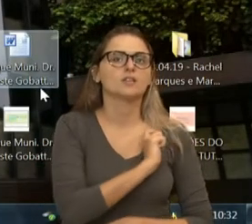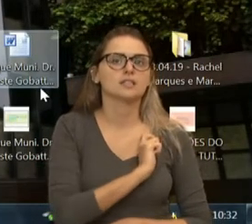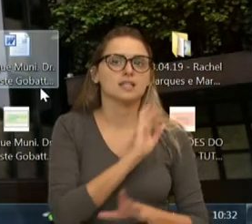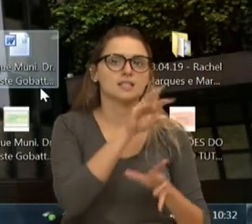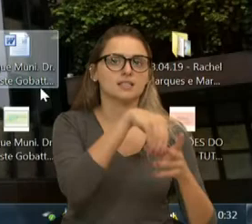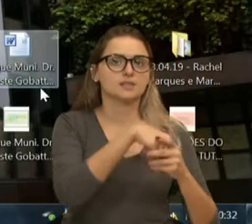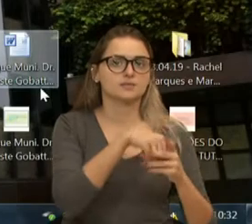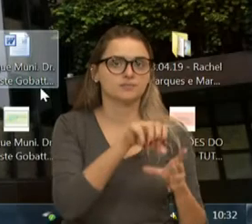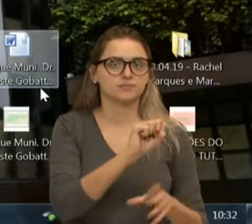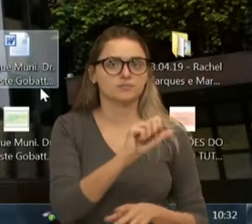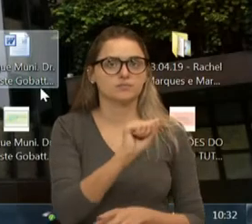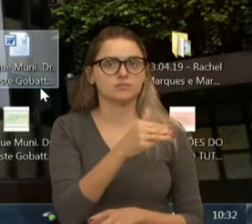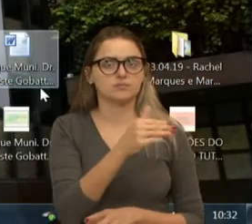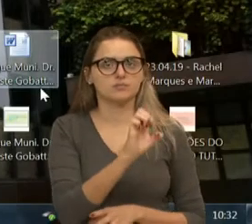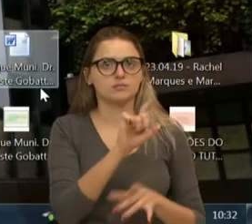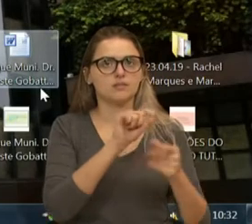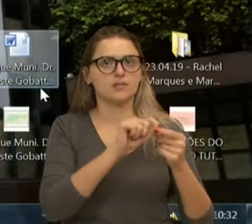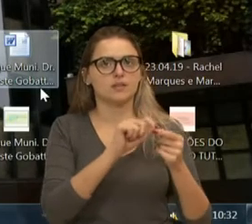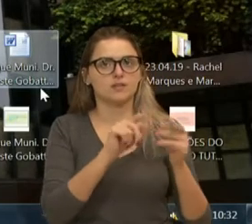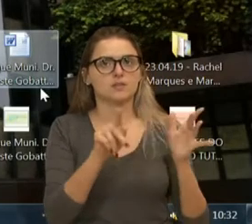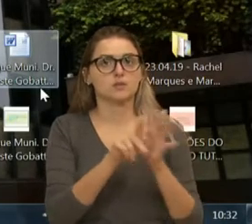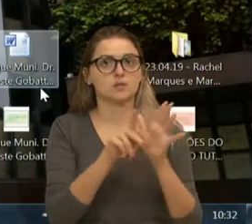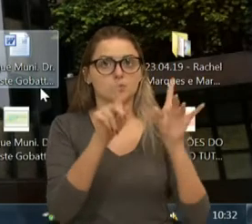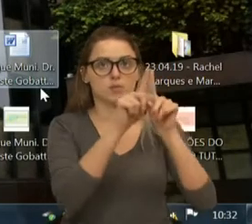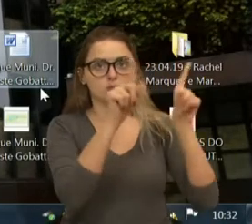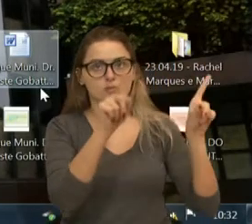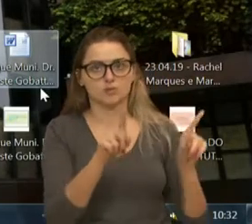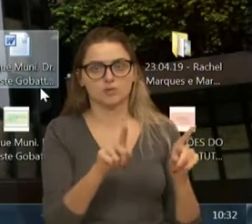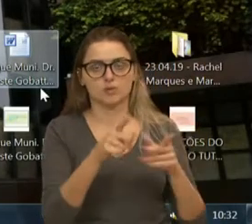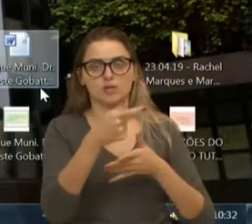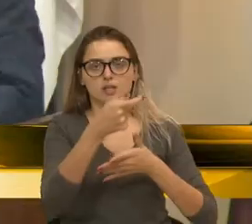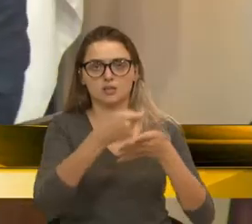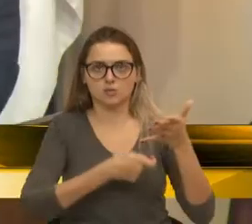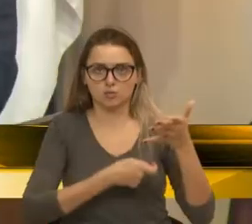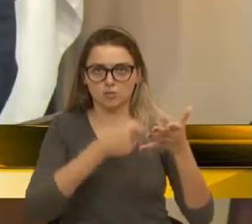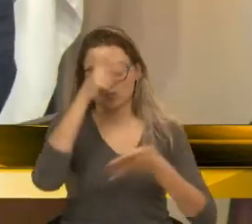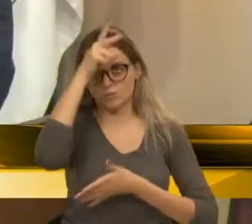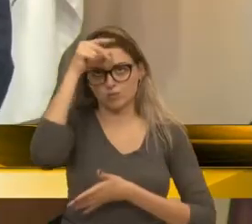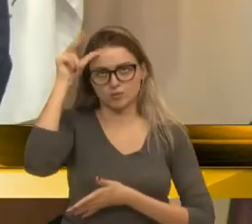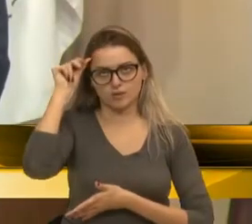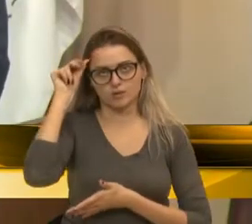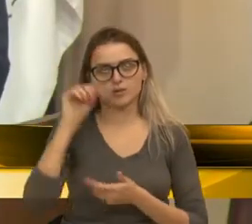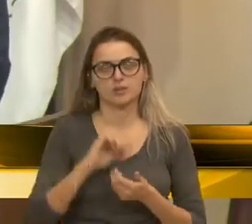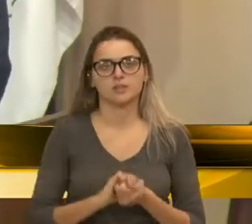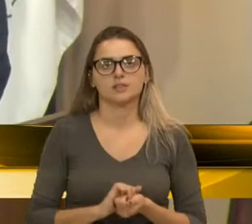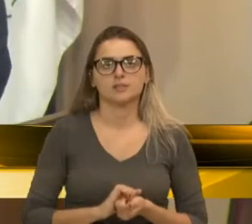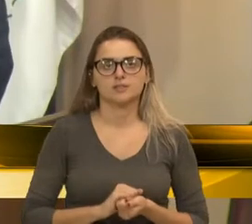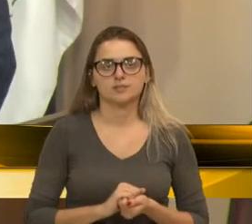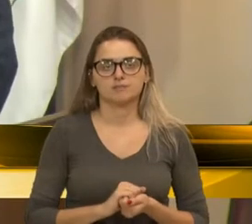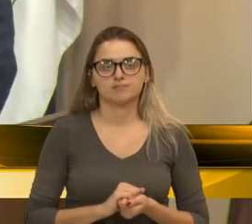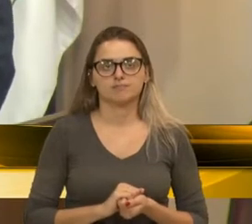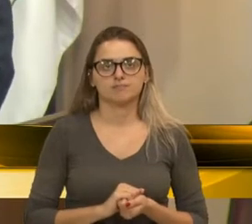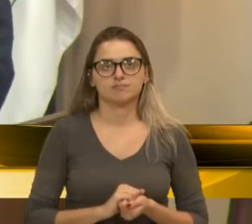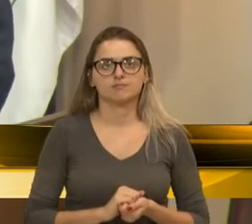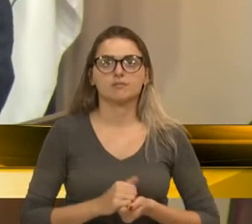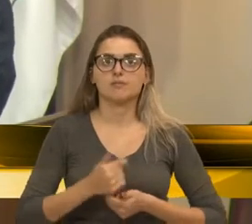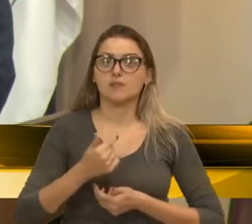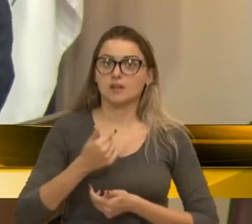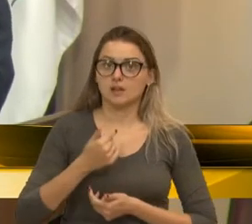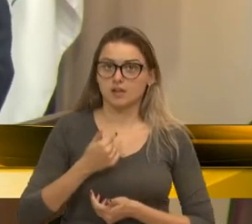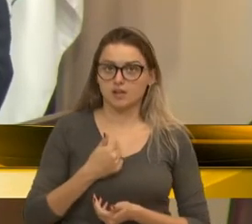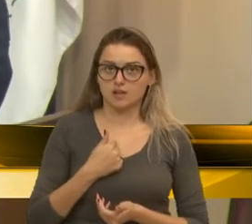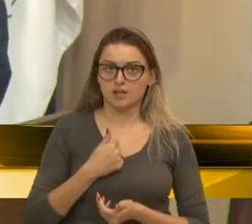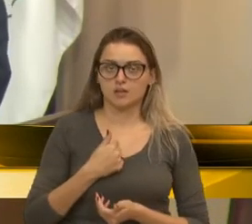feita por servidores do próprio município, né, auditoria geral. Então, nesse sentido, me